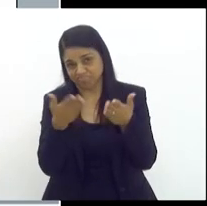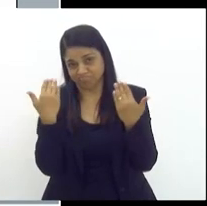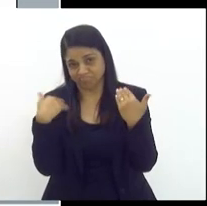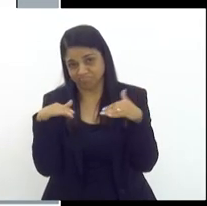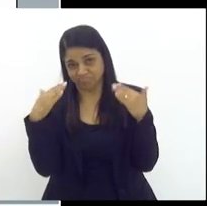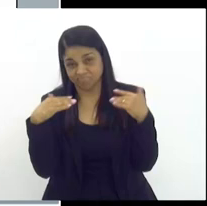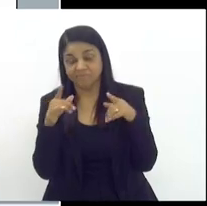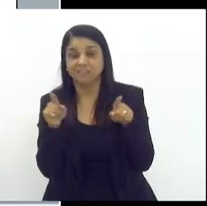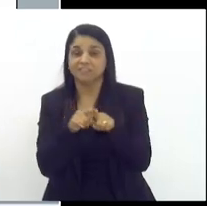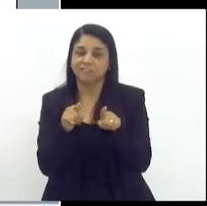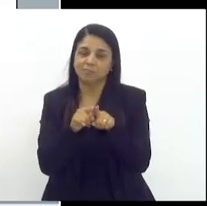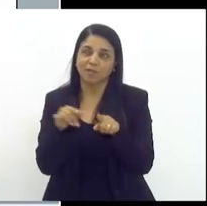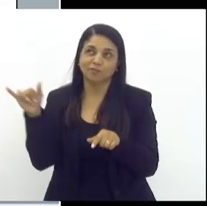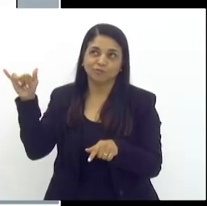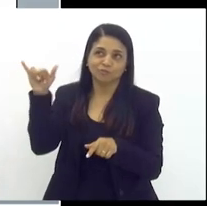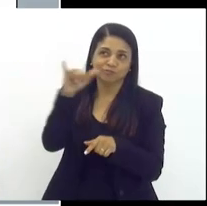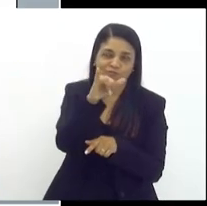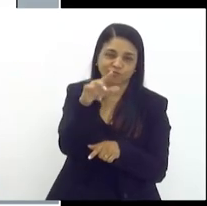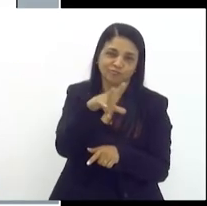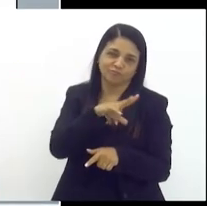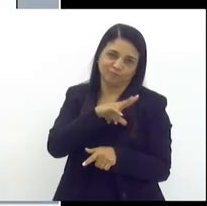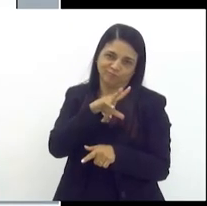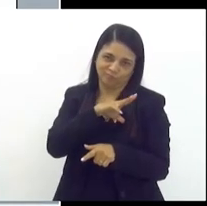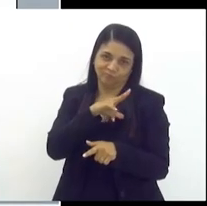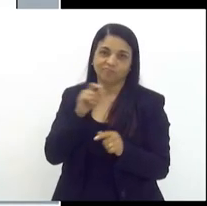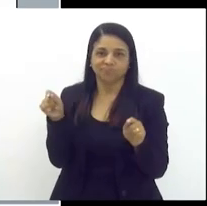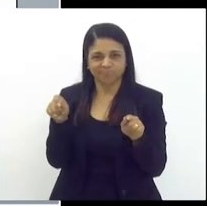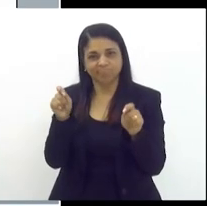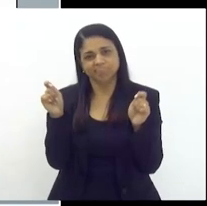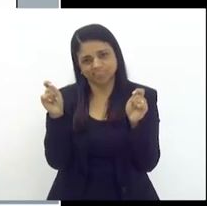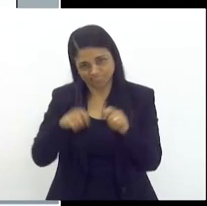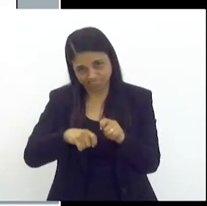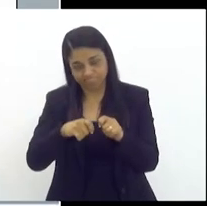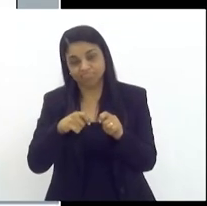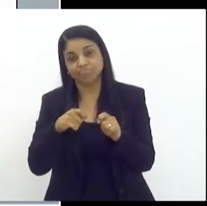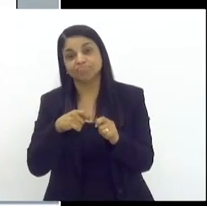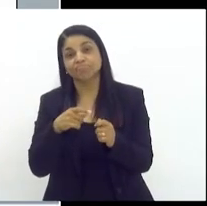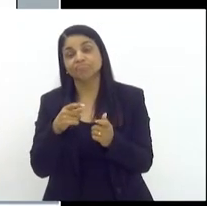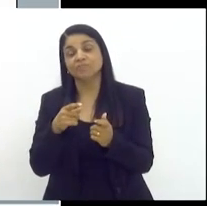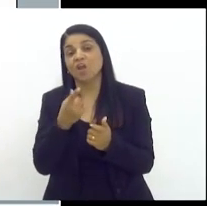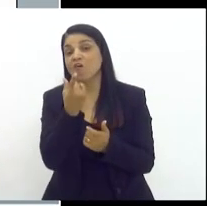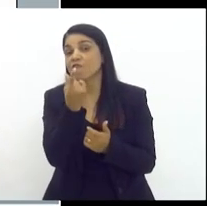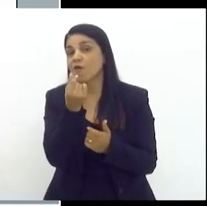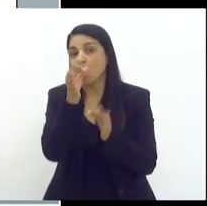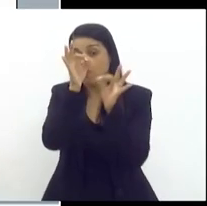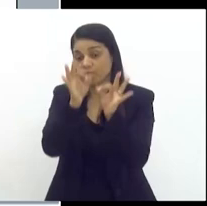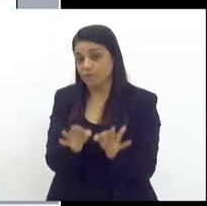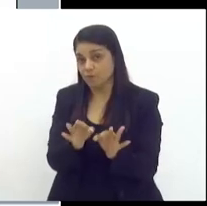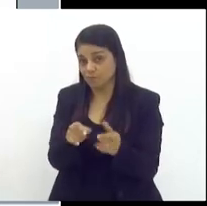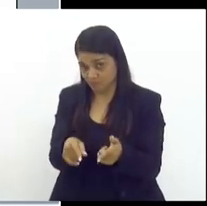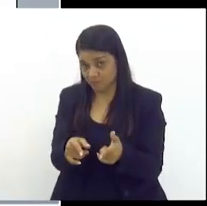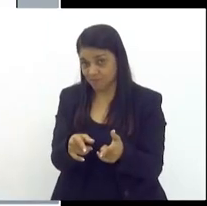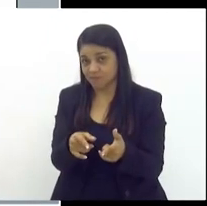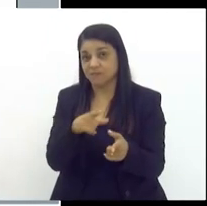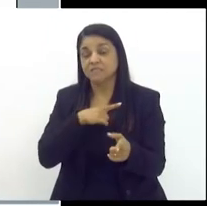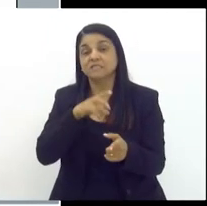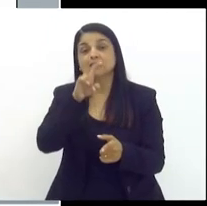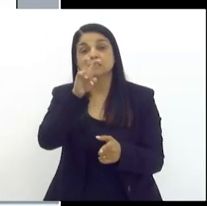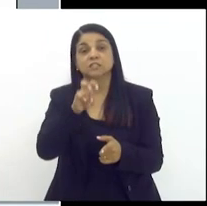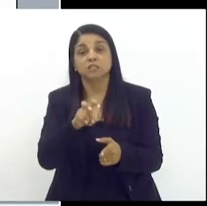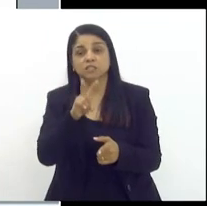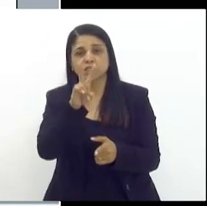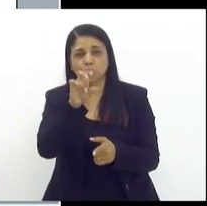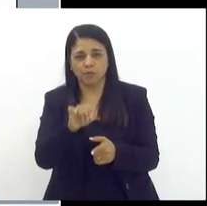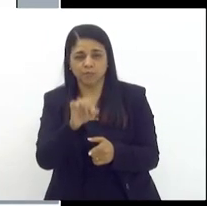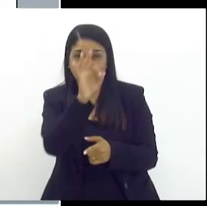jatinhos particulares e evidentemente o IPVA 50% vai para estados e 50%